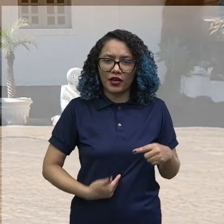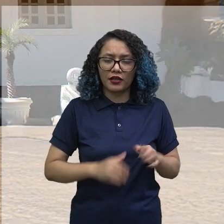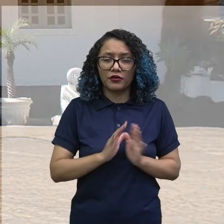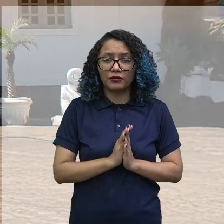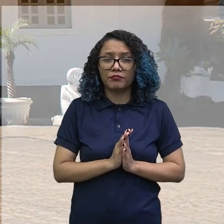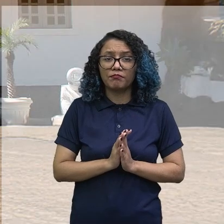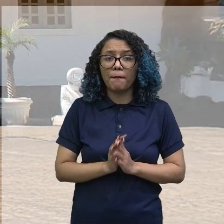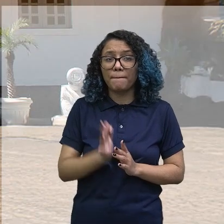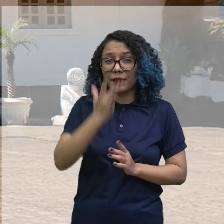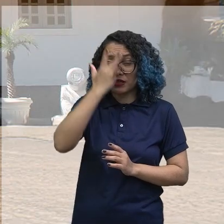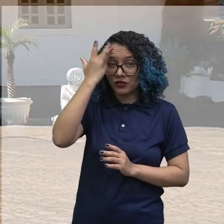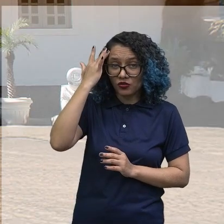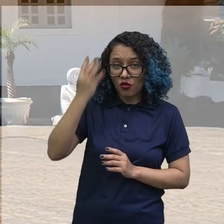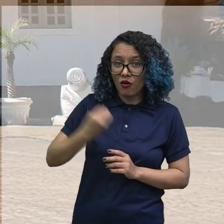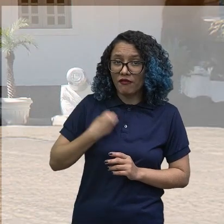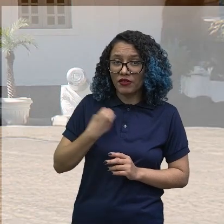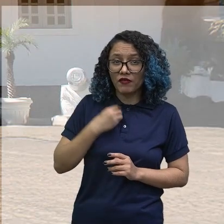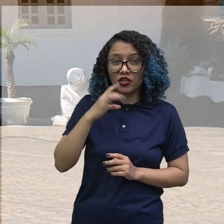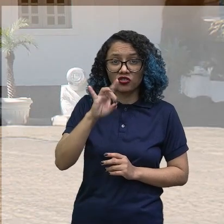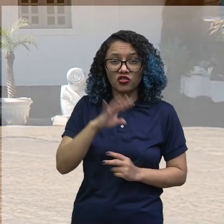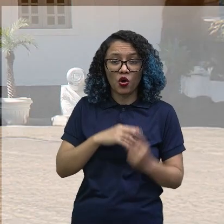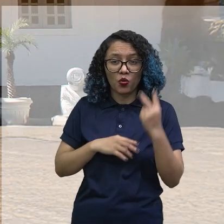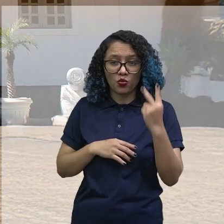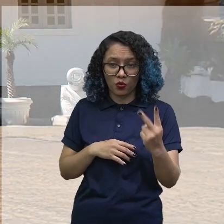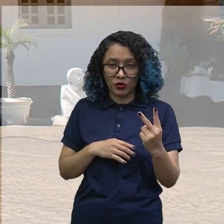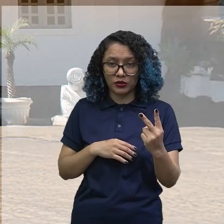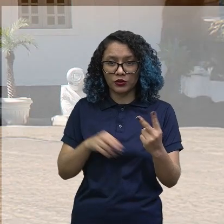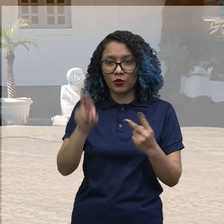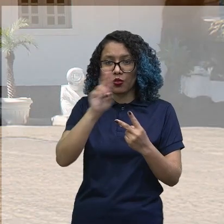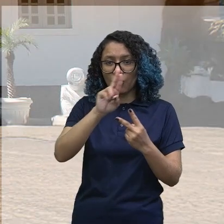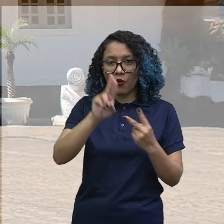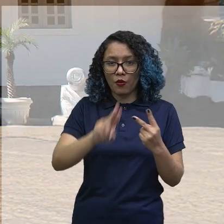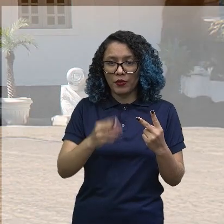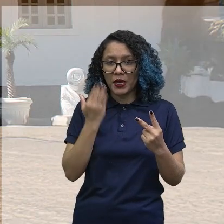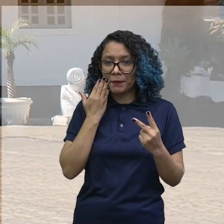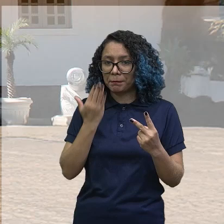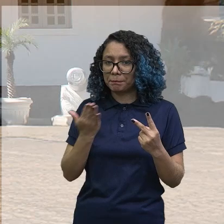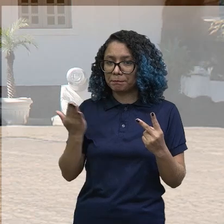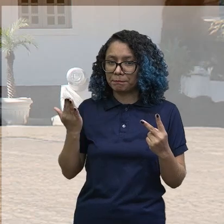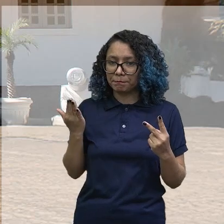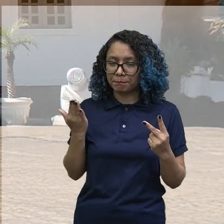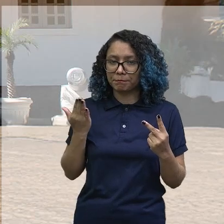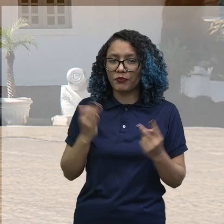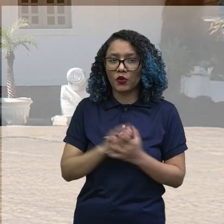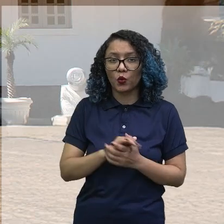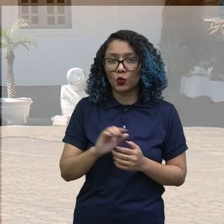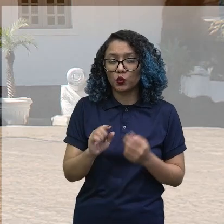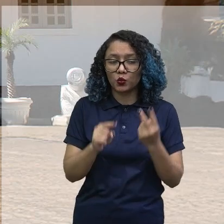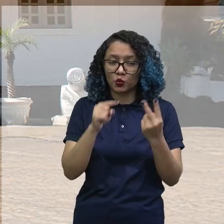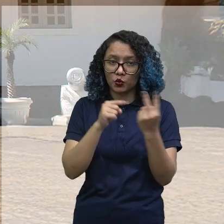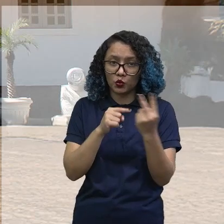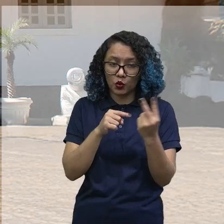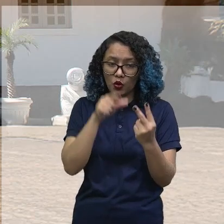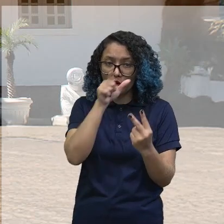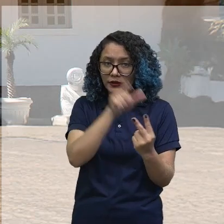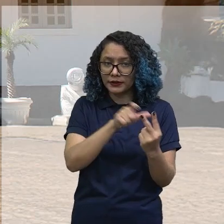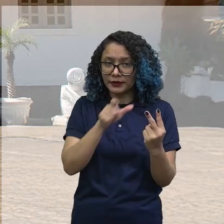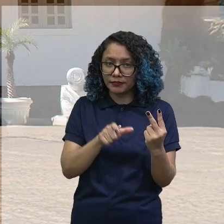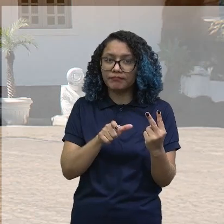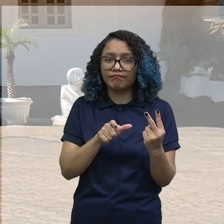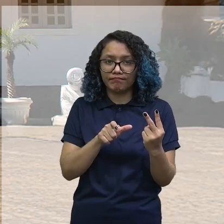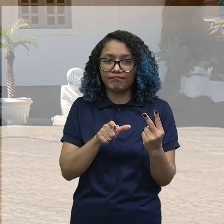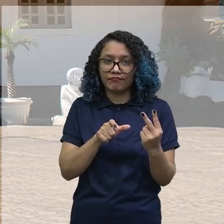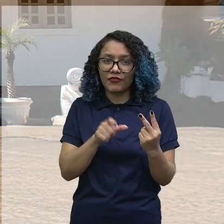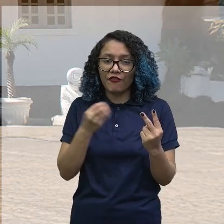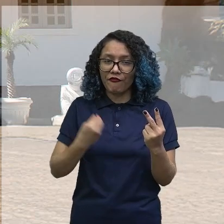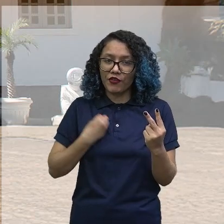2 sobreviventes, a gente vai ter Siqueira Campos e Eduardo Gomes, né, que são os sobreviventes desse